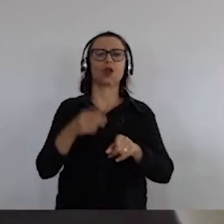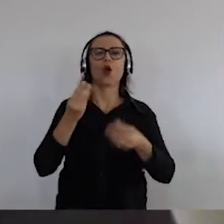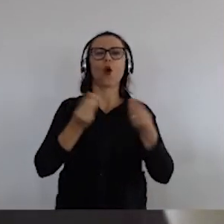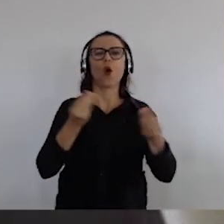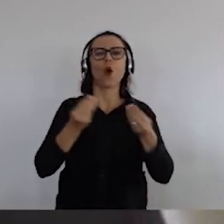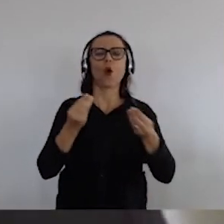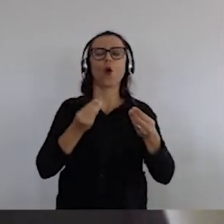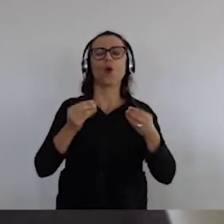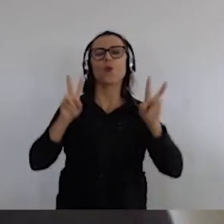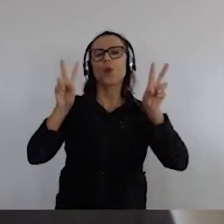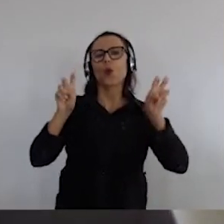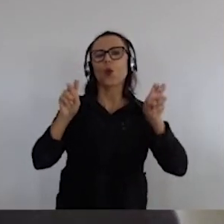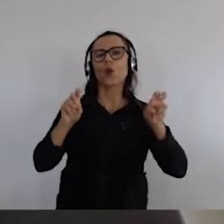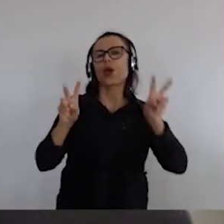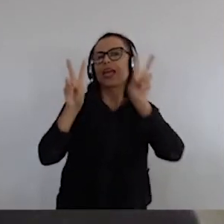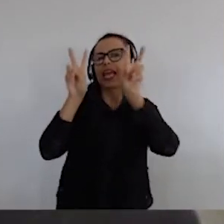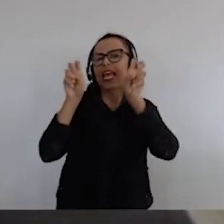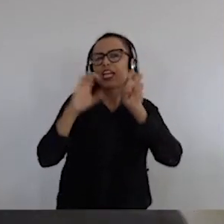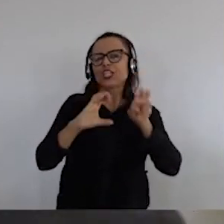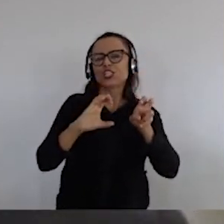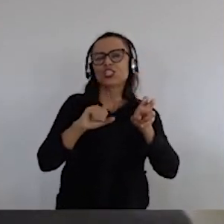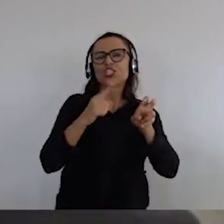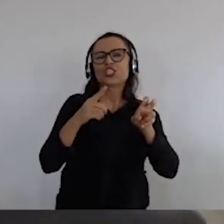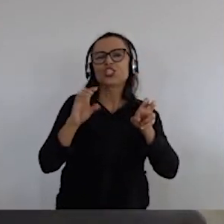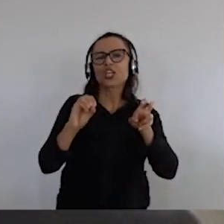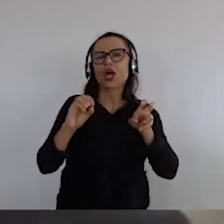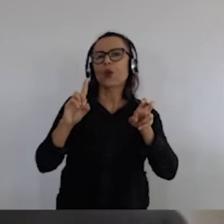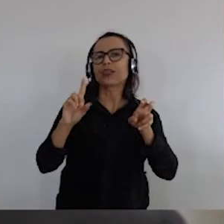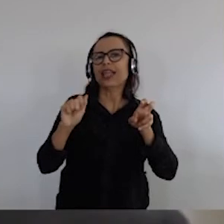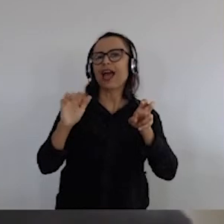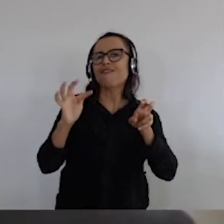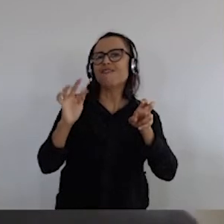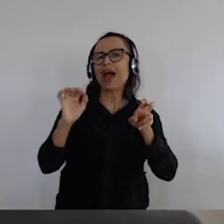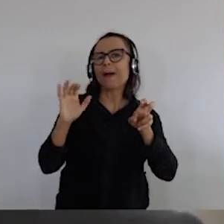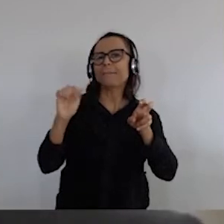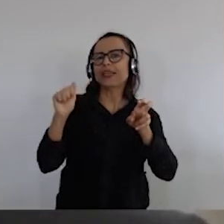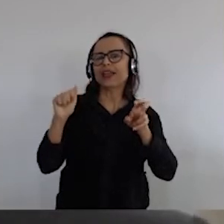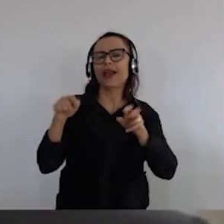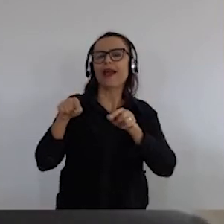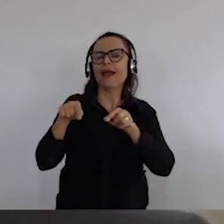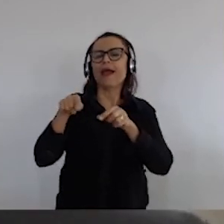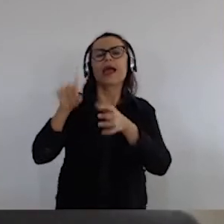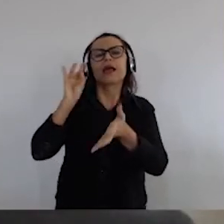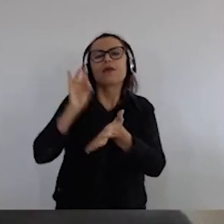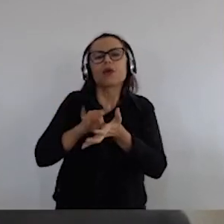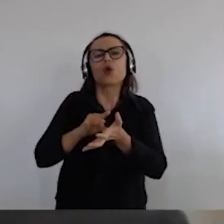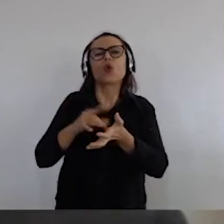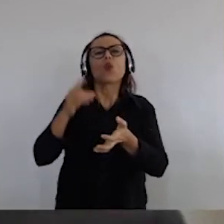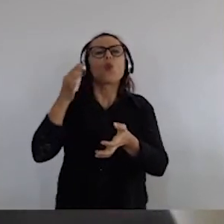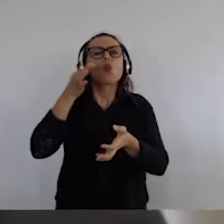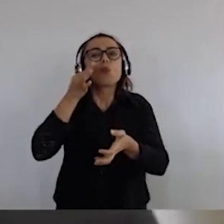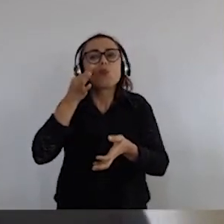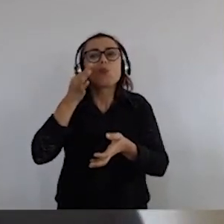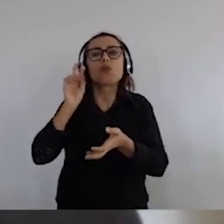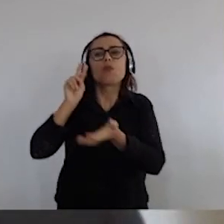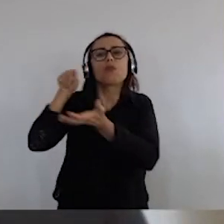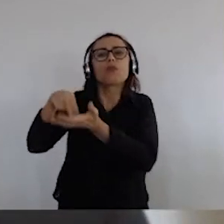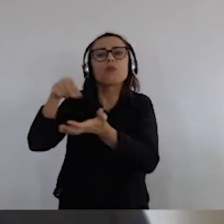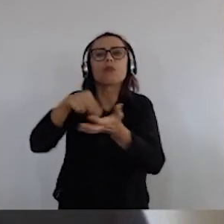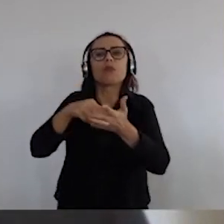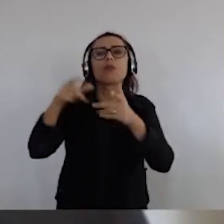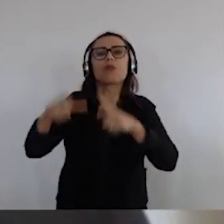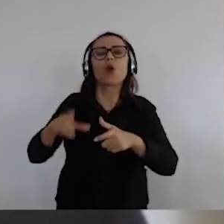fábrica. O que é que acontece no dia a dia nos fóruns, no dia a dia nos escritórios da advocacia, no dia a dia de quem